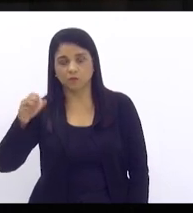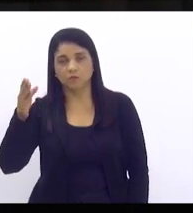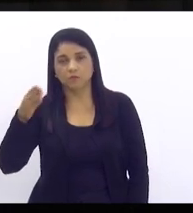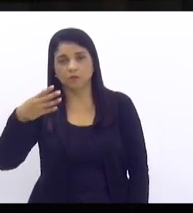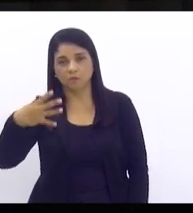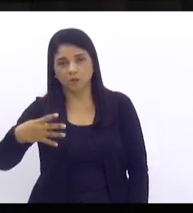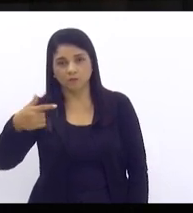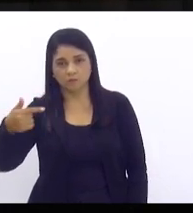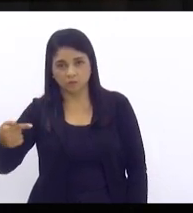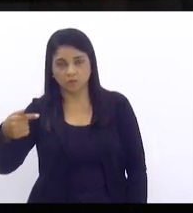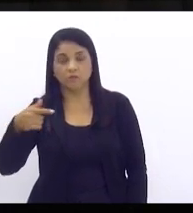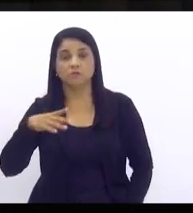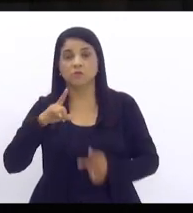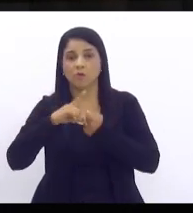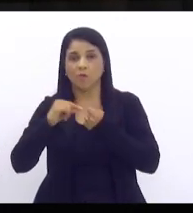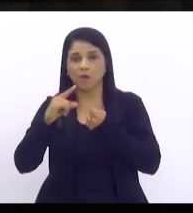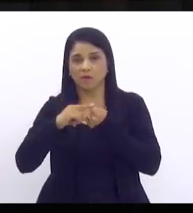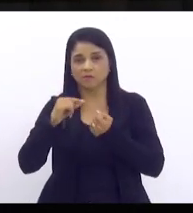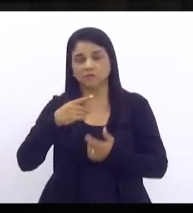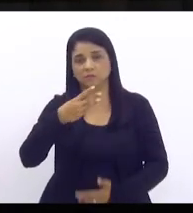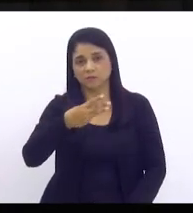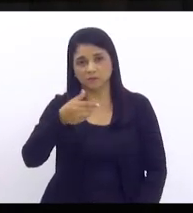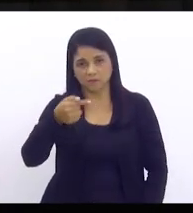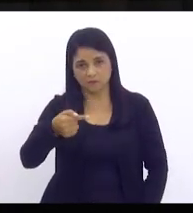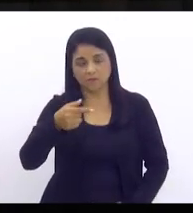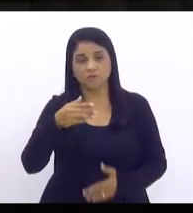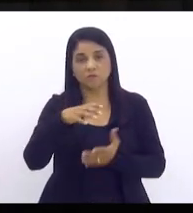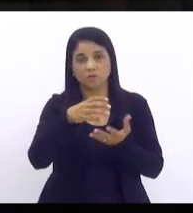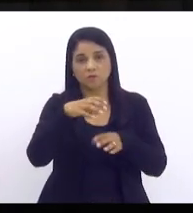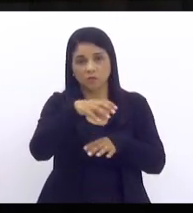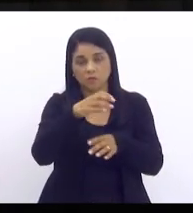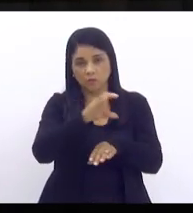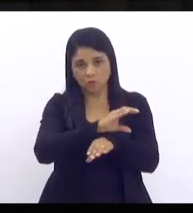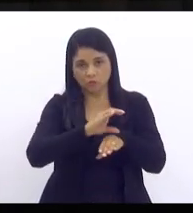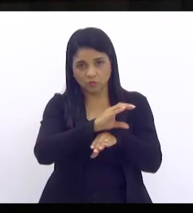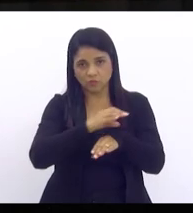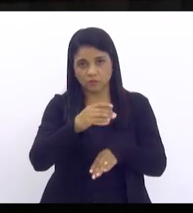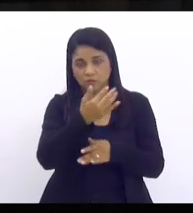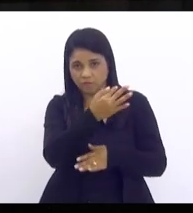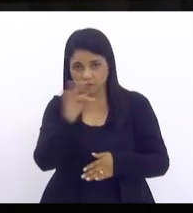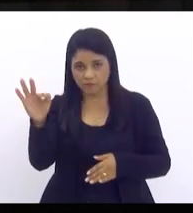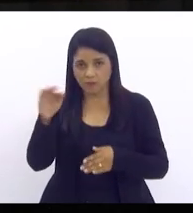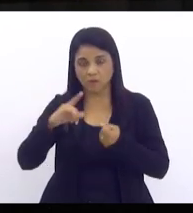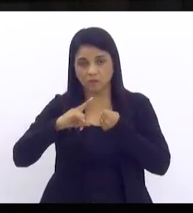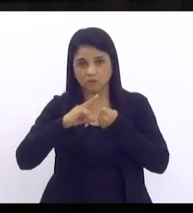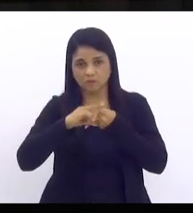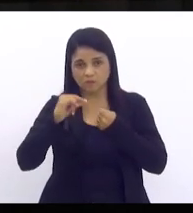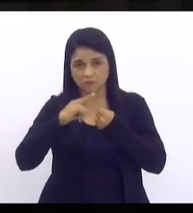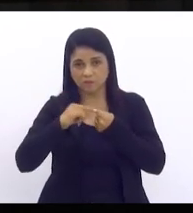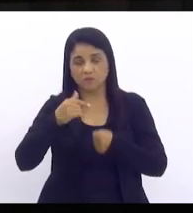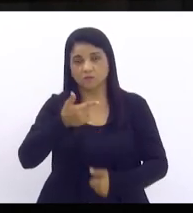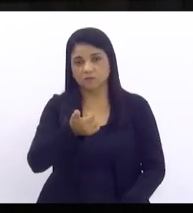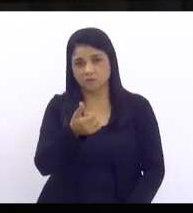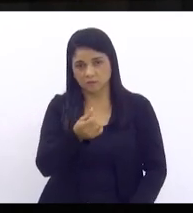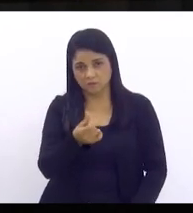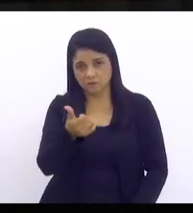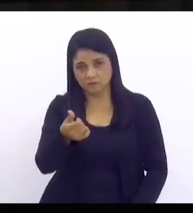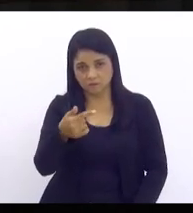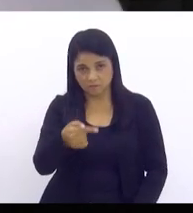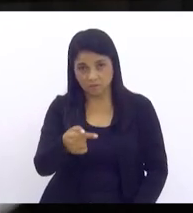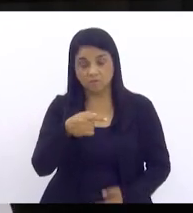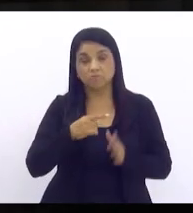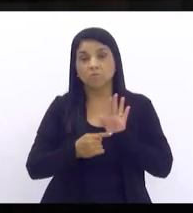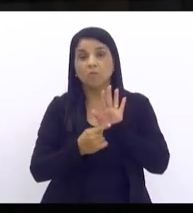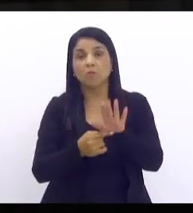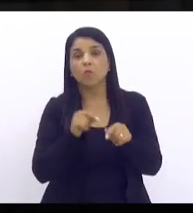20/2022/00448842. O artigo 37 da Constituição Federal, em seus incisos 16 e 17,